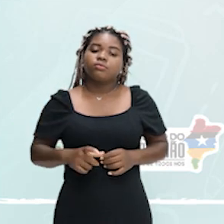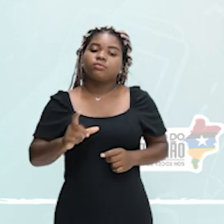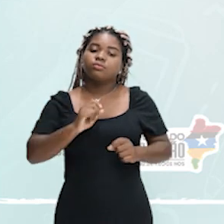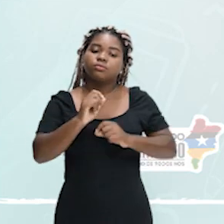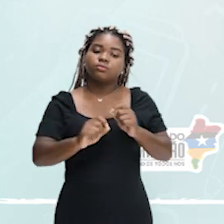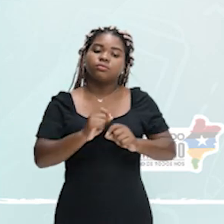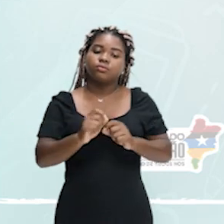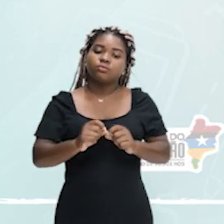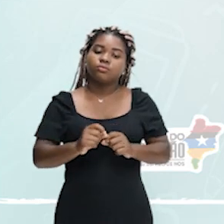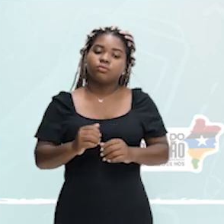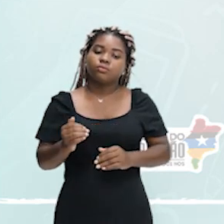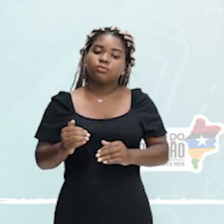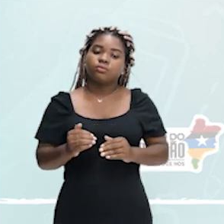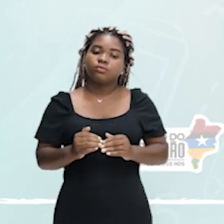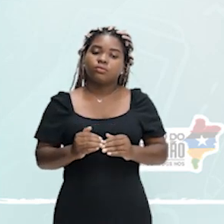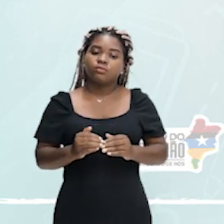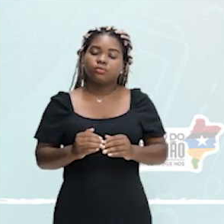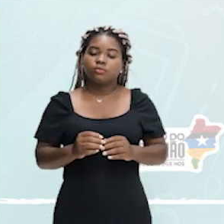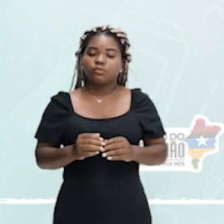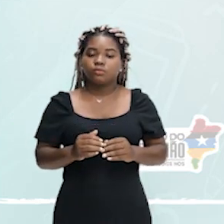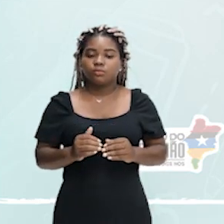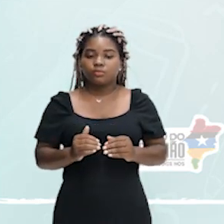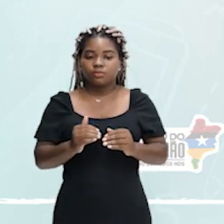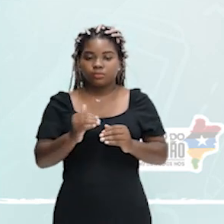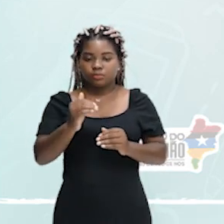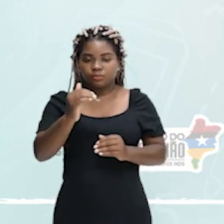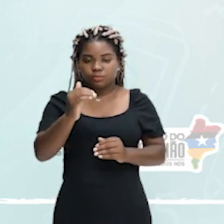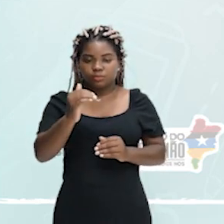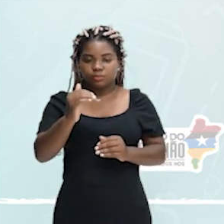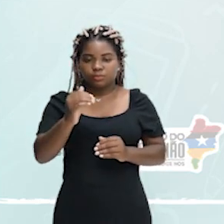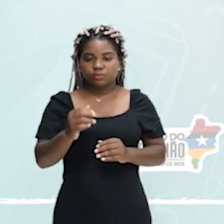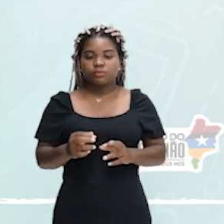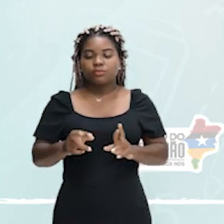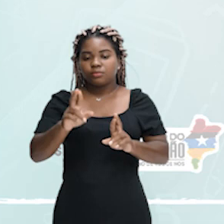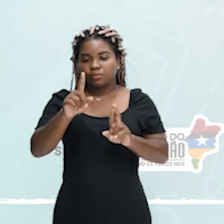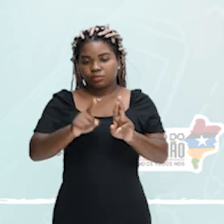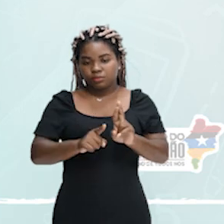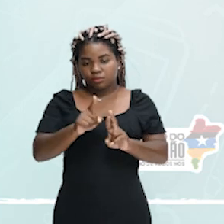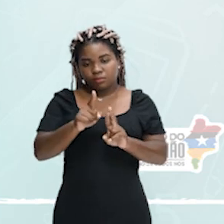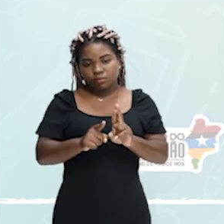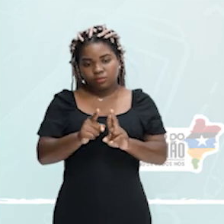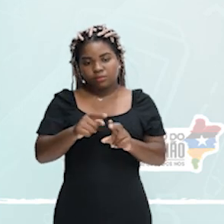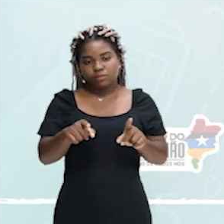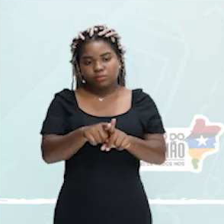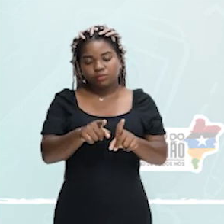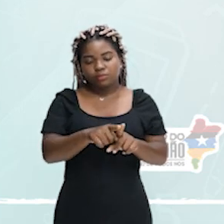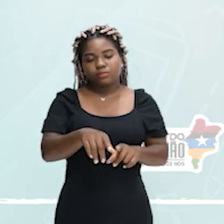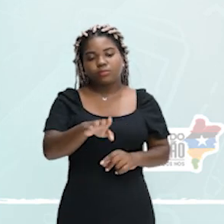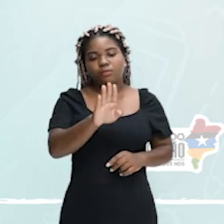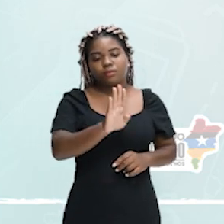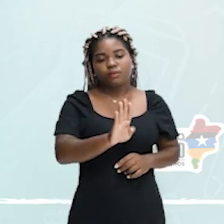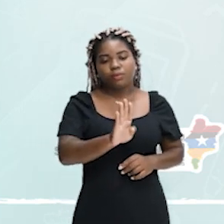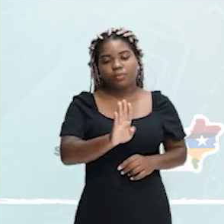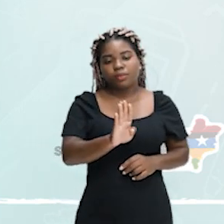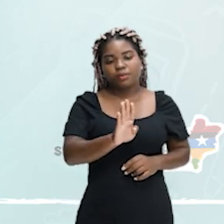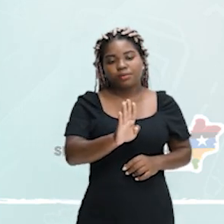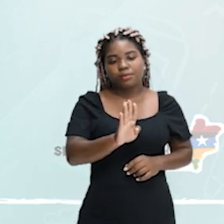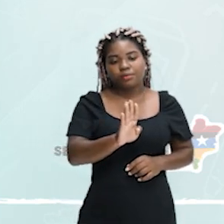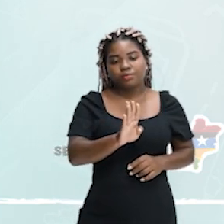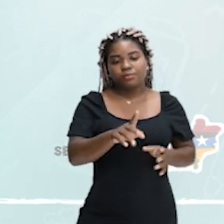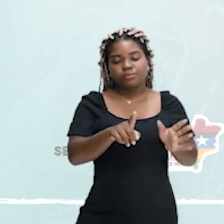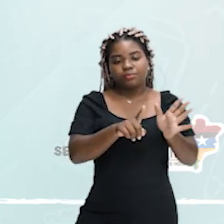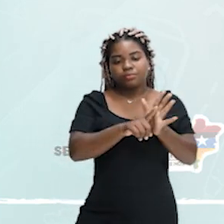ser crescente para todos os reais, tá? E na letra B, no caso, também uma f de x, só que agora escrita de um